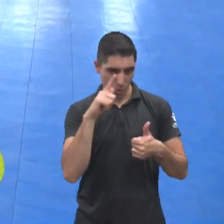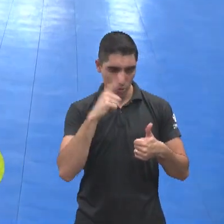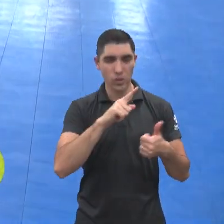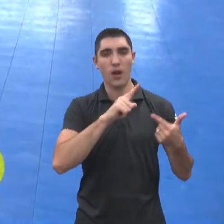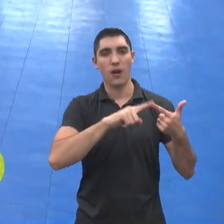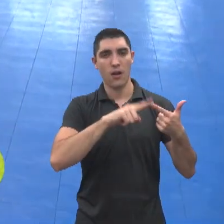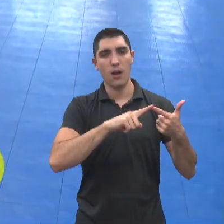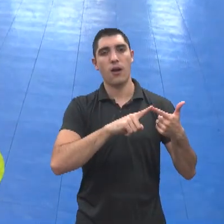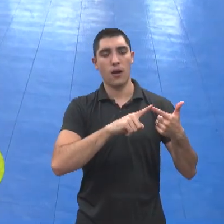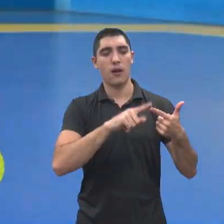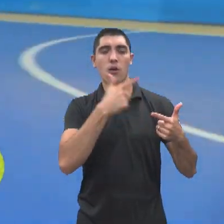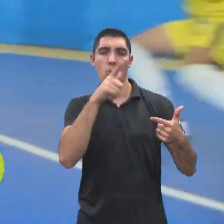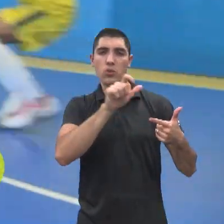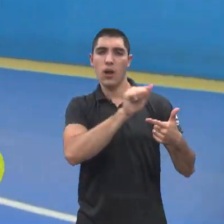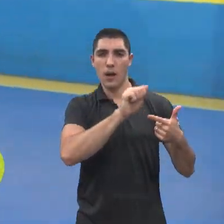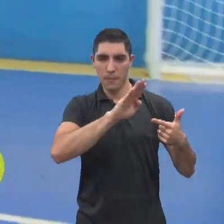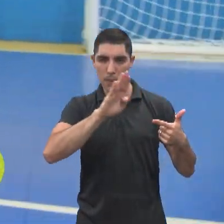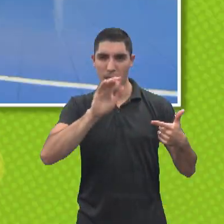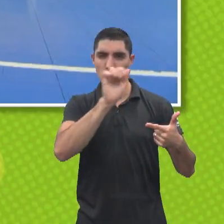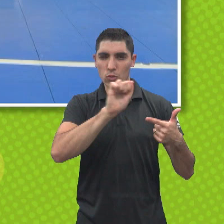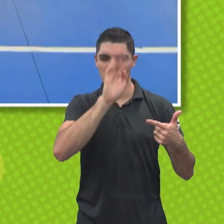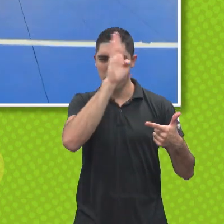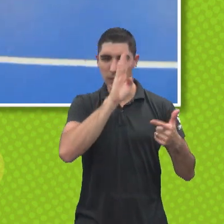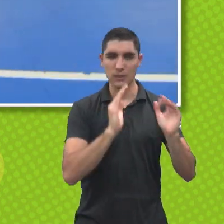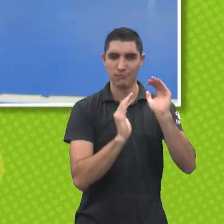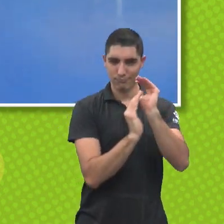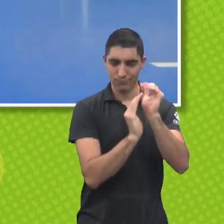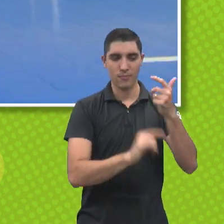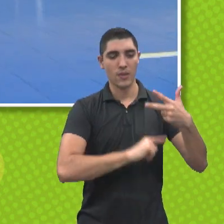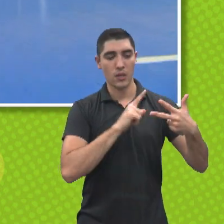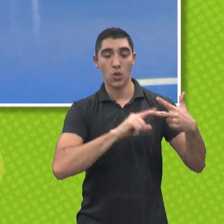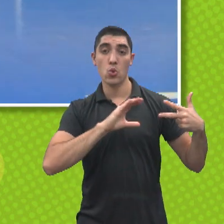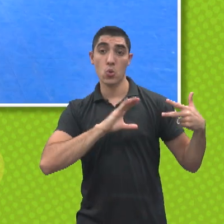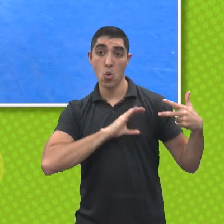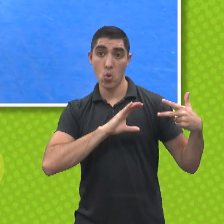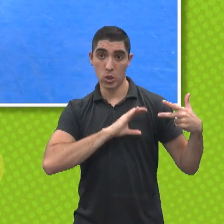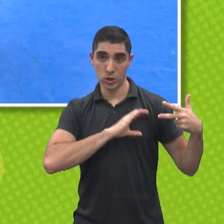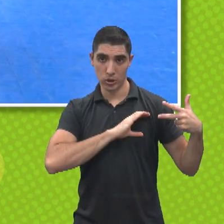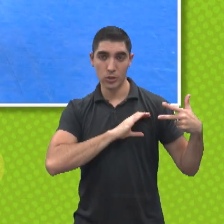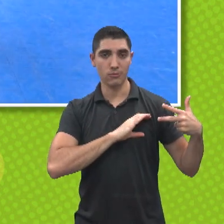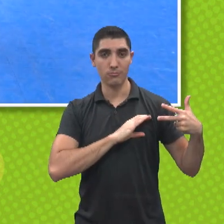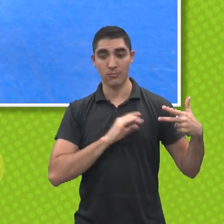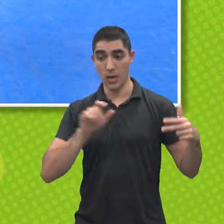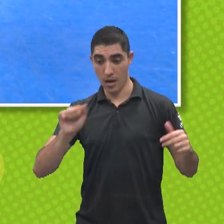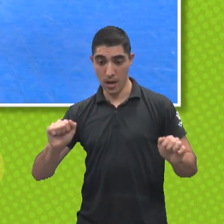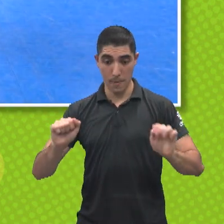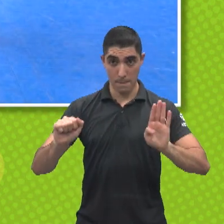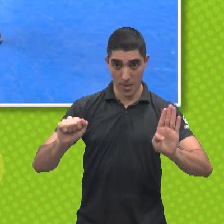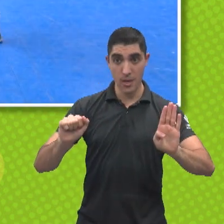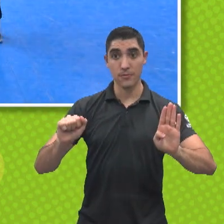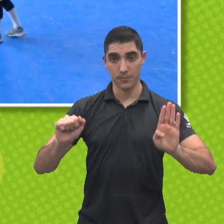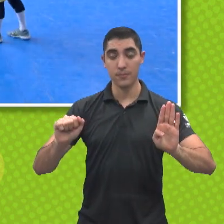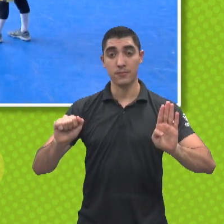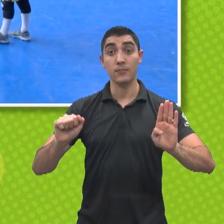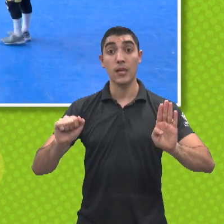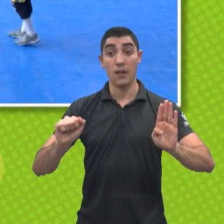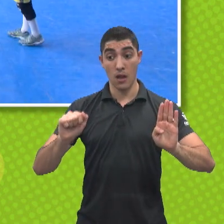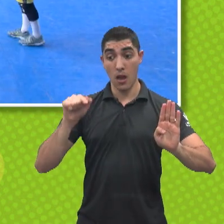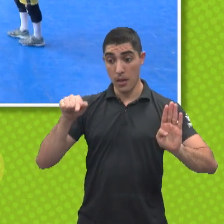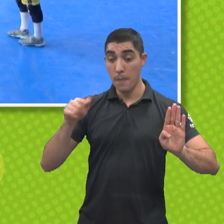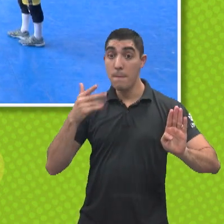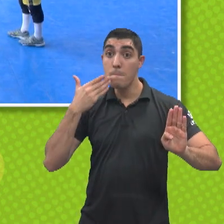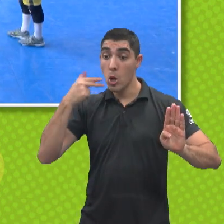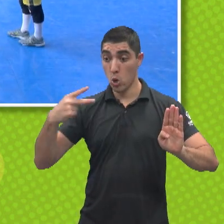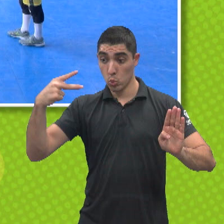de tiro curto, viu, Brunão? Onde os times se enfrentam dentro do próprio grupo em turno único. Os 2 melhores de cada grupo avançam